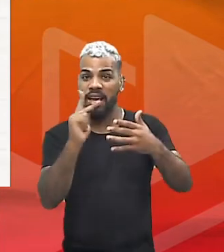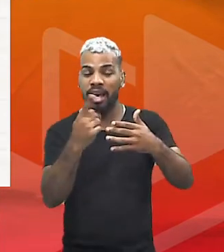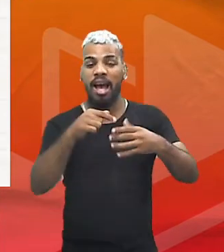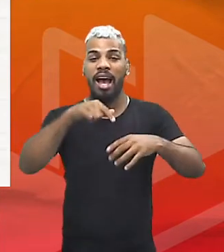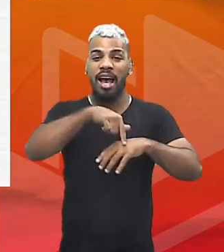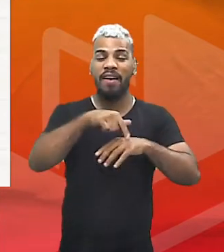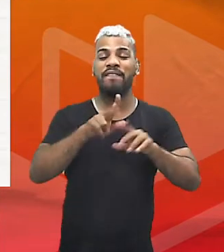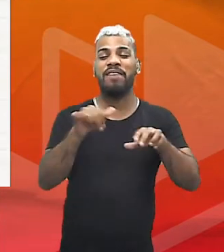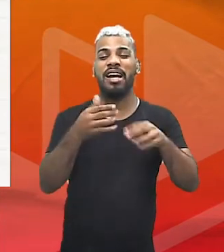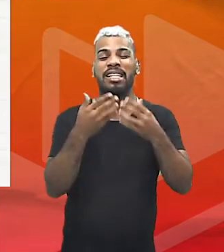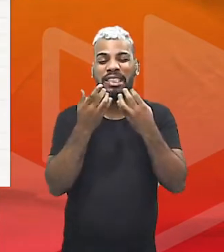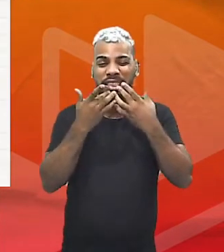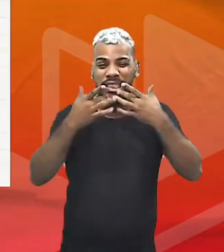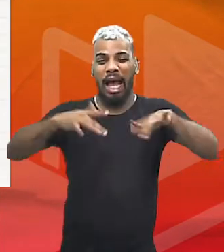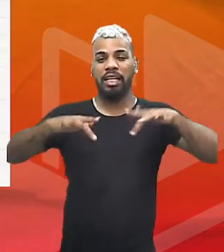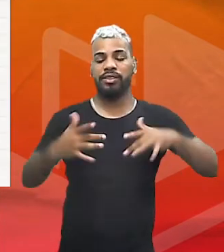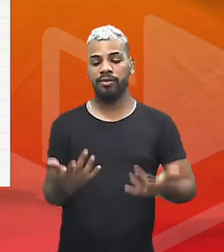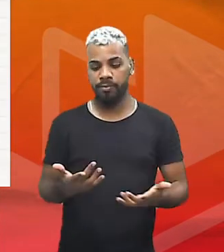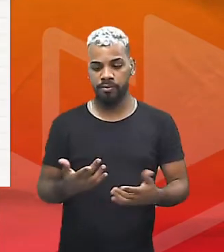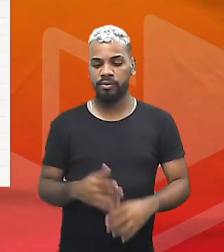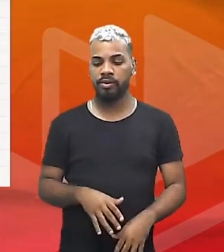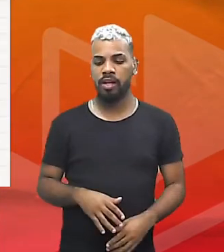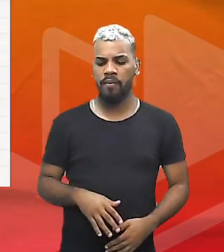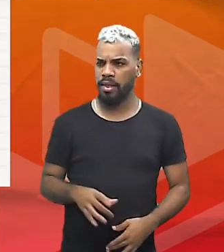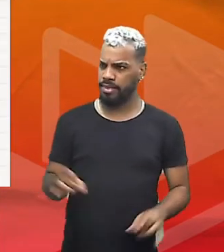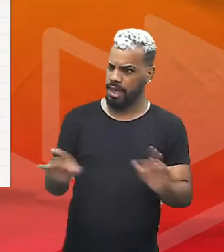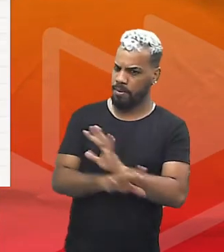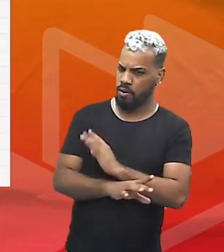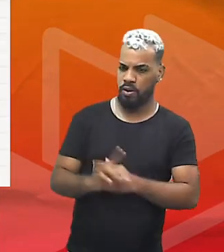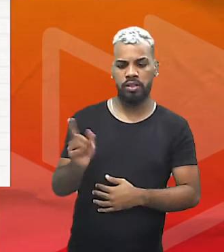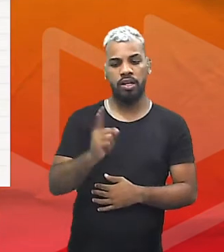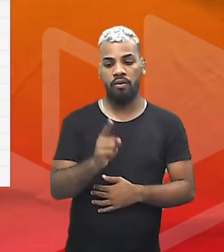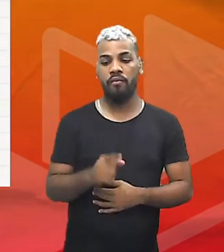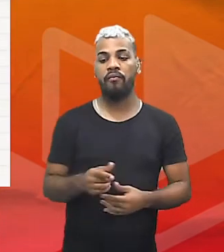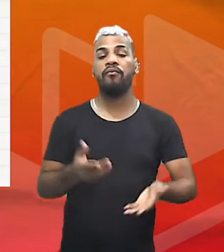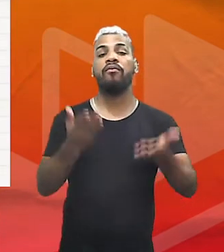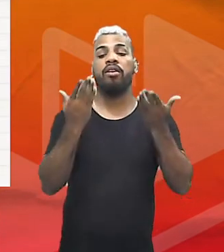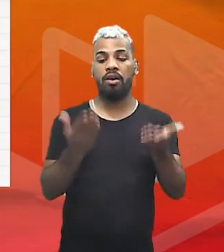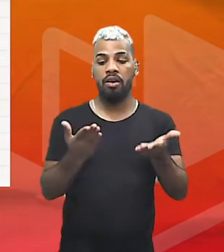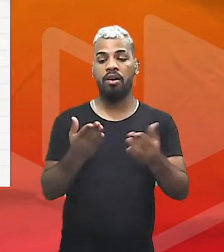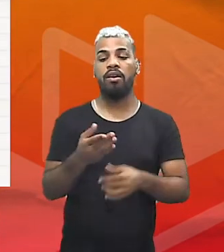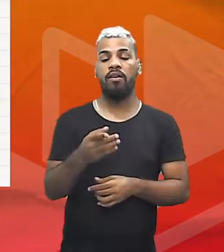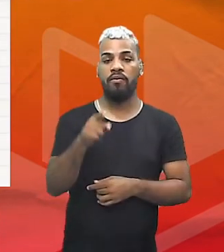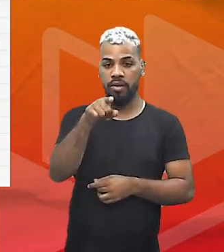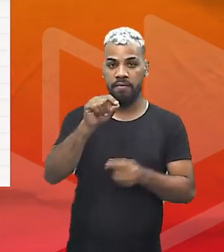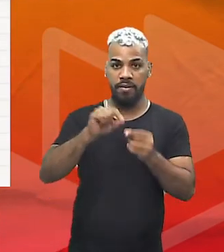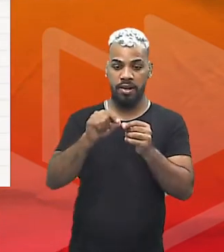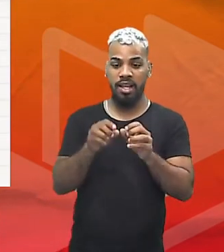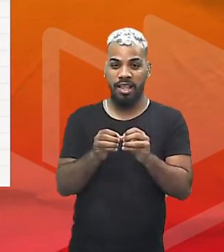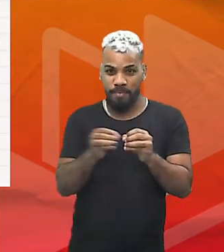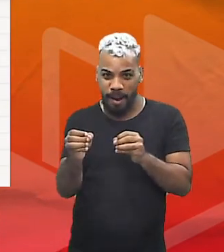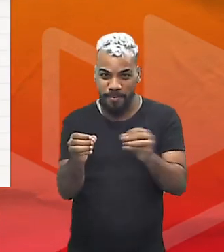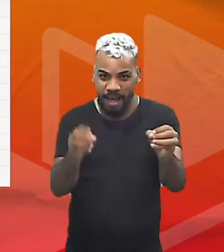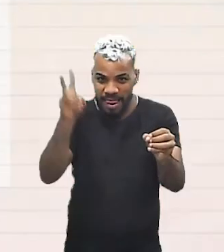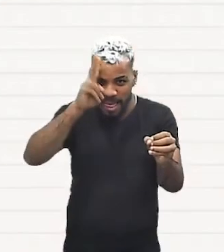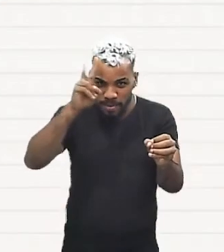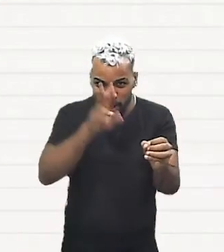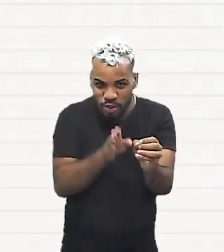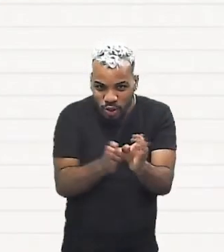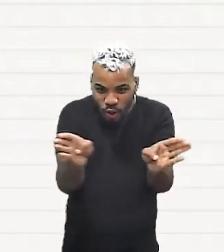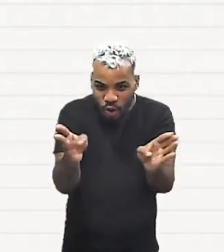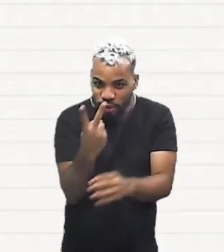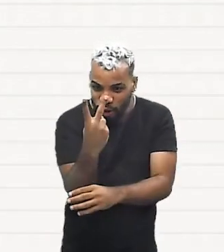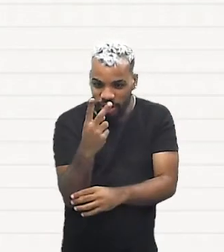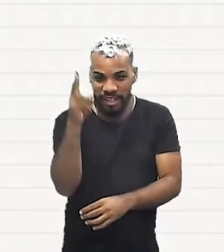aí você diz assim terminou não aí agora você vai pegar cada moléculazinha de piruvato ó cada